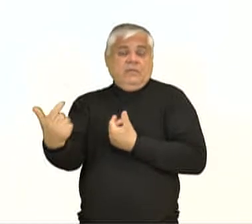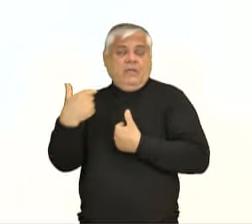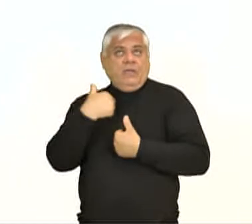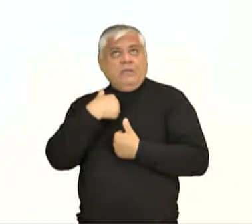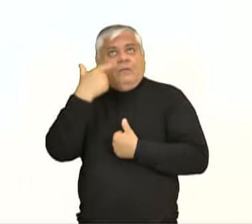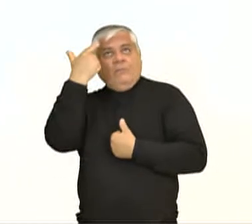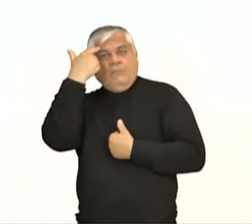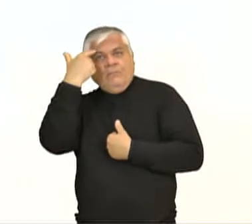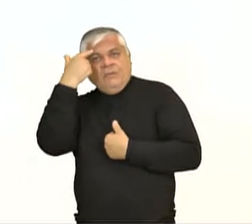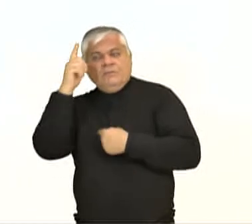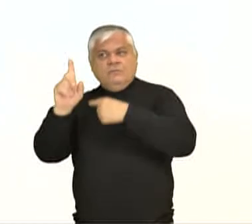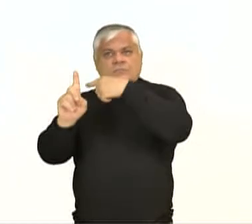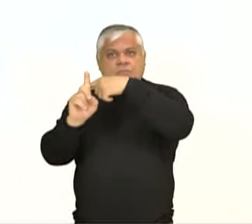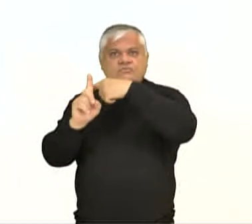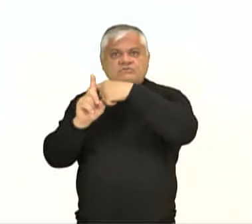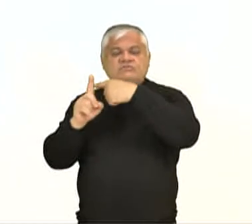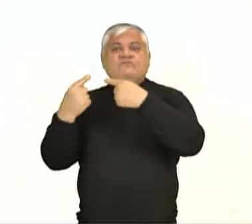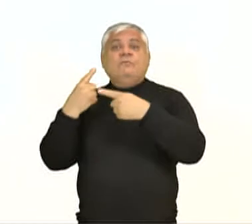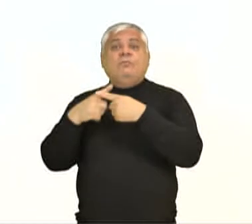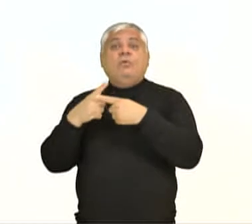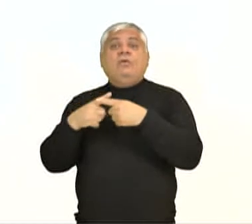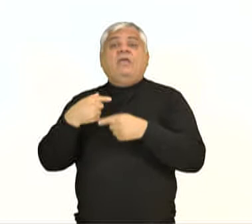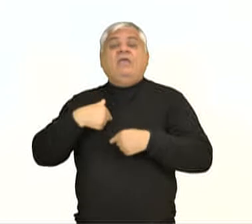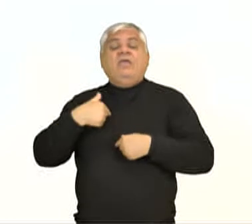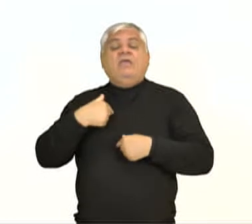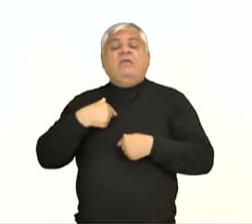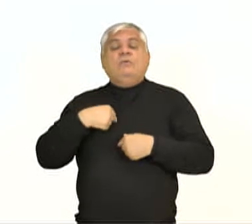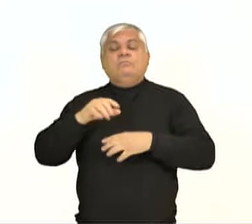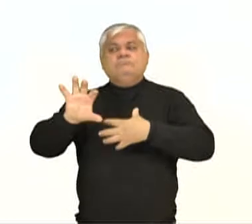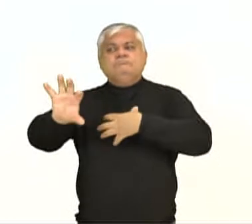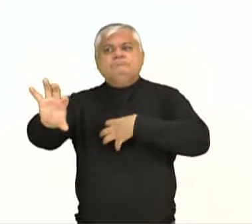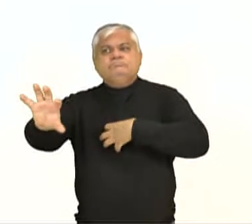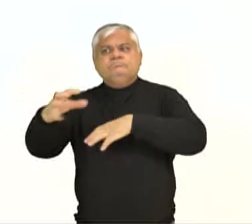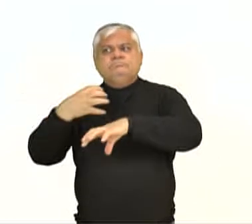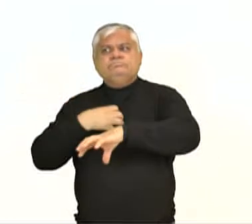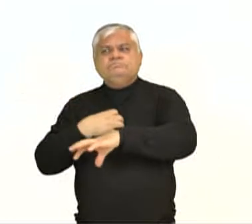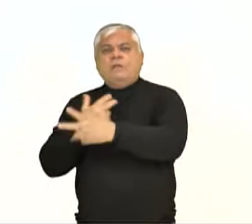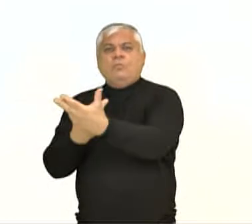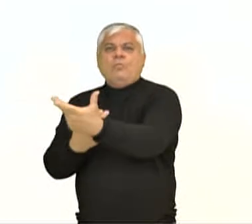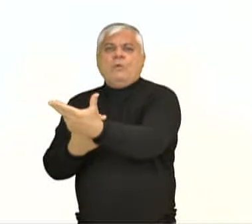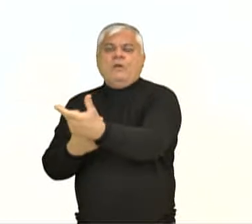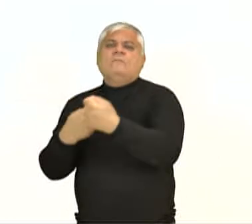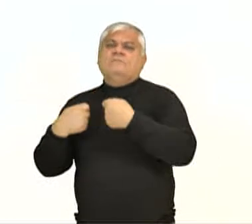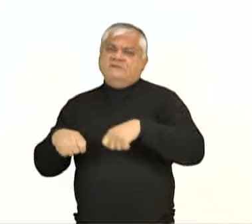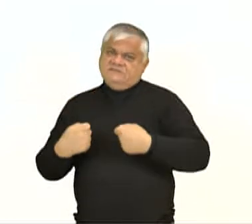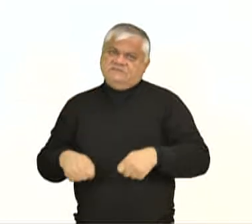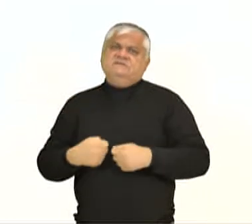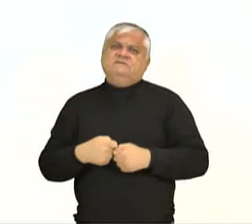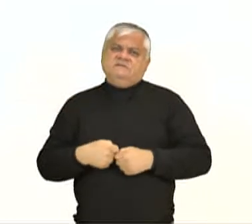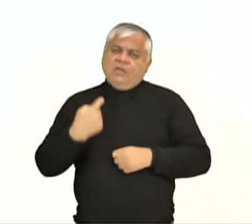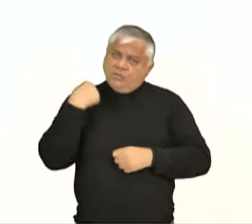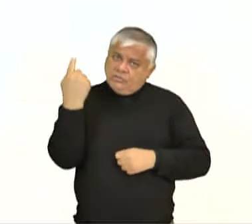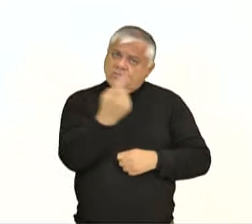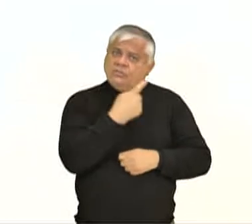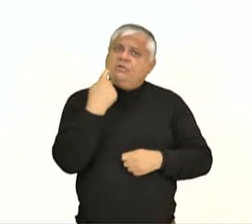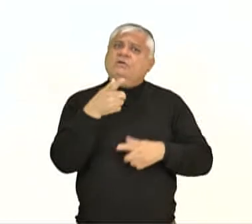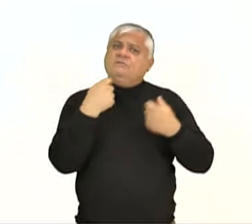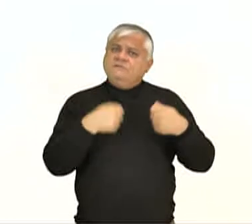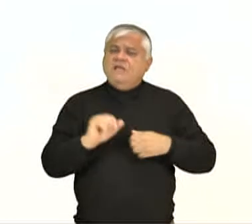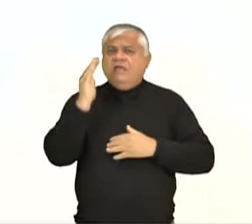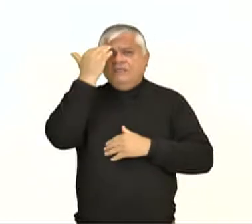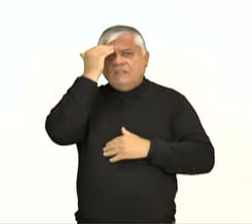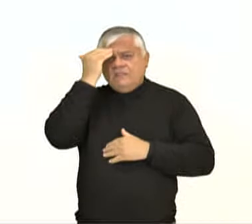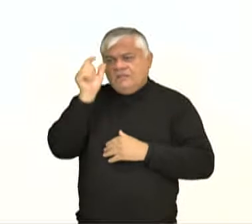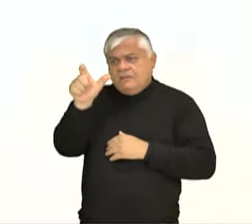é algo positiva se fosse feita conosco. É necessário que sejamos empáticos, né, no nosso dia a dia,